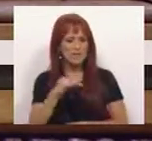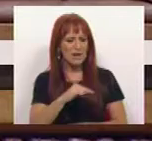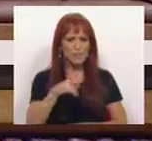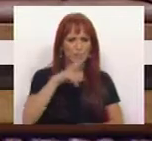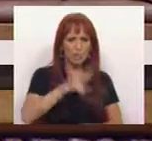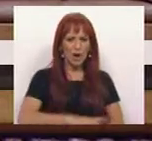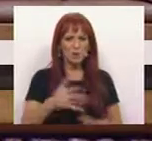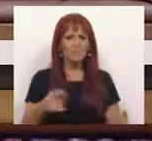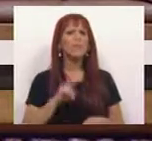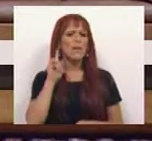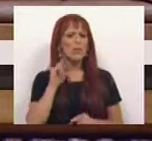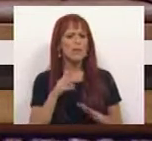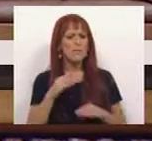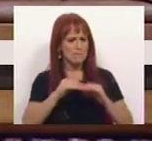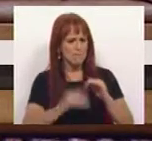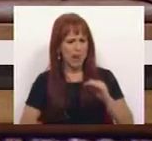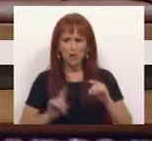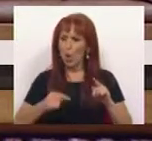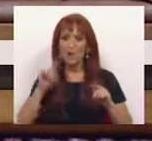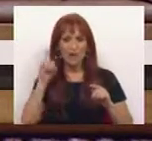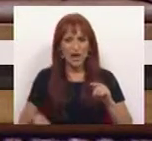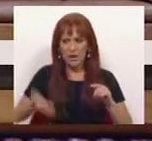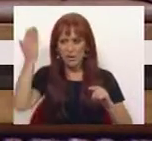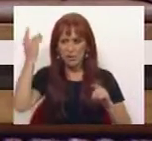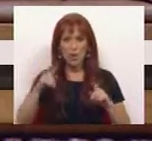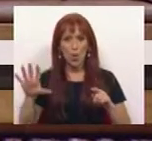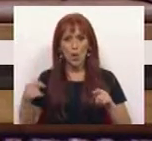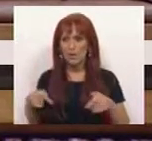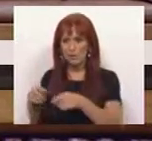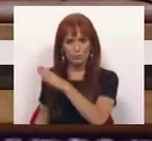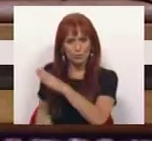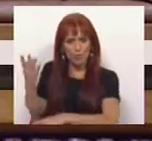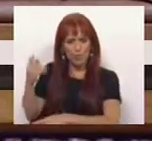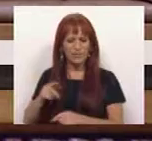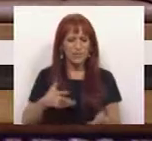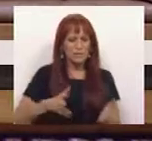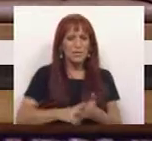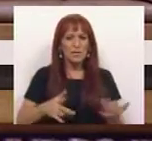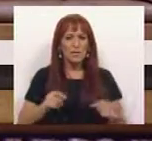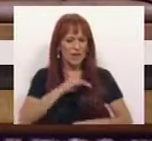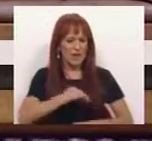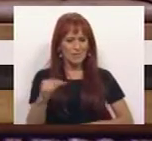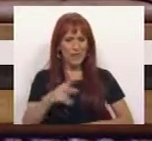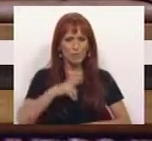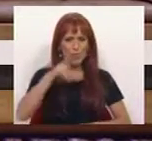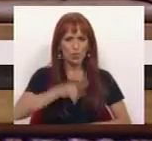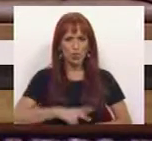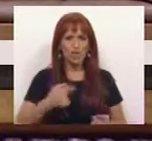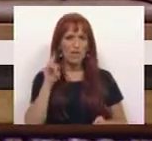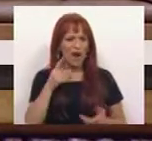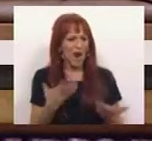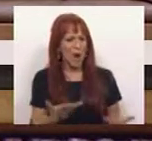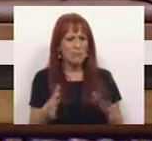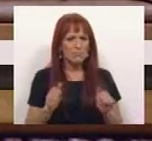mínimo nacional vale hoje menos do que aquilo que valia quando foi instituído. Em termos reais, o salário mínimo nacional